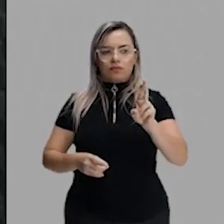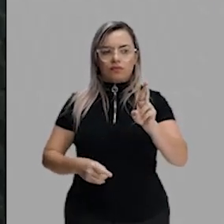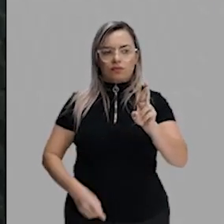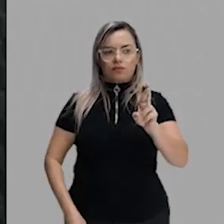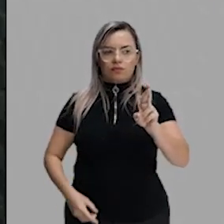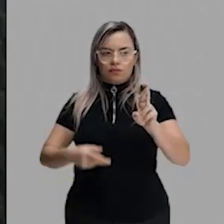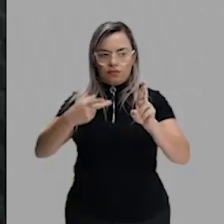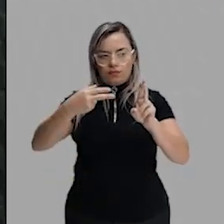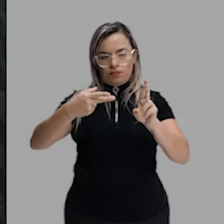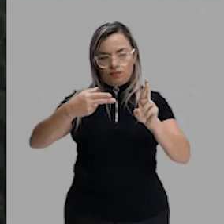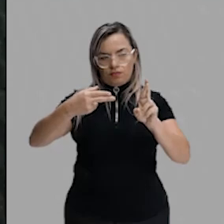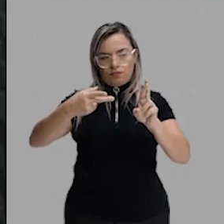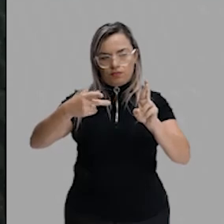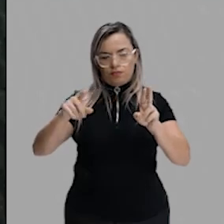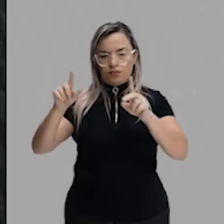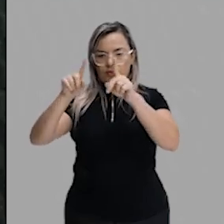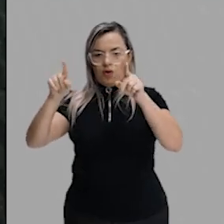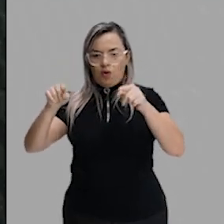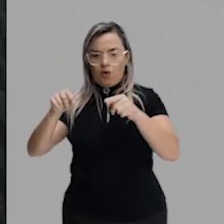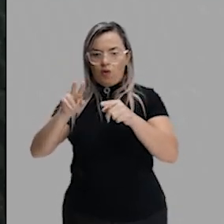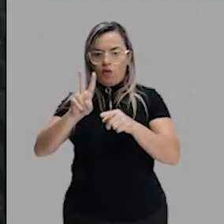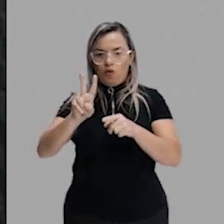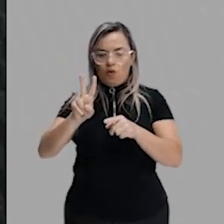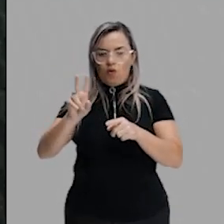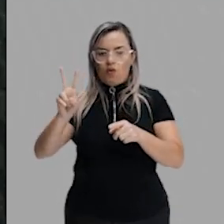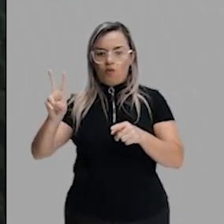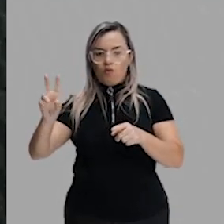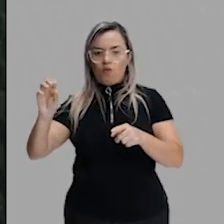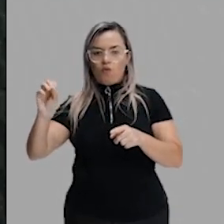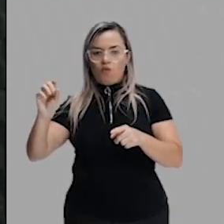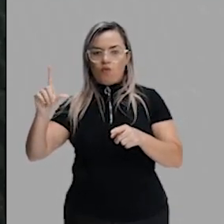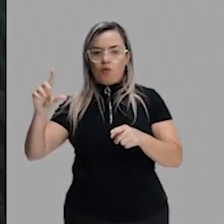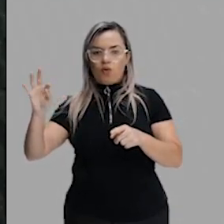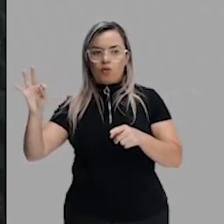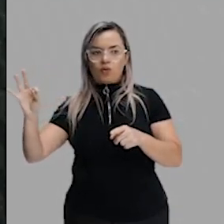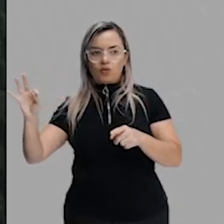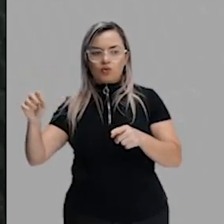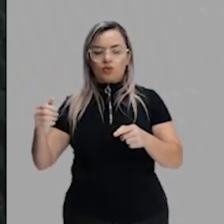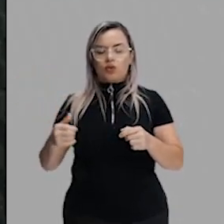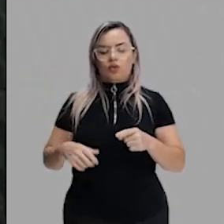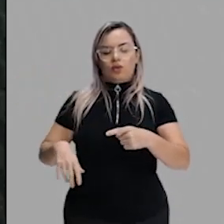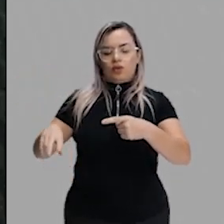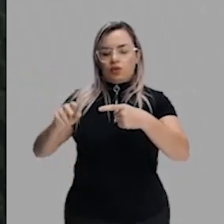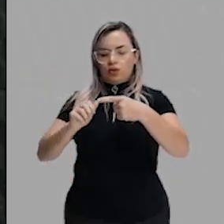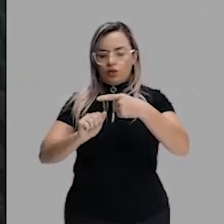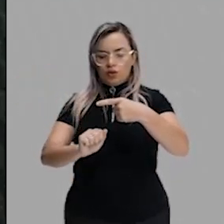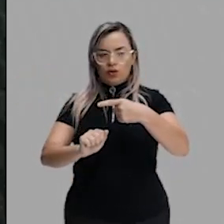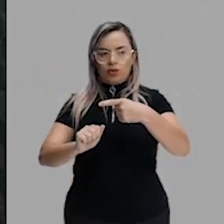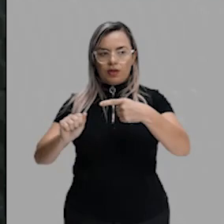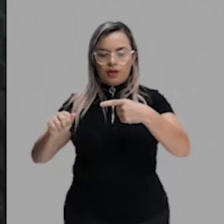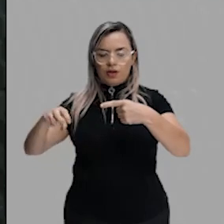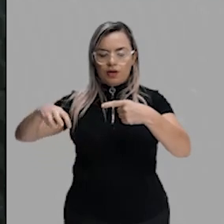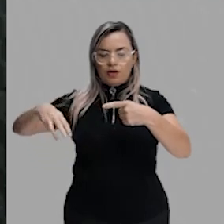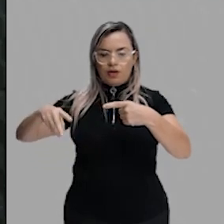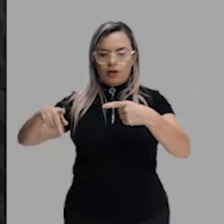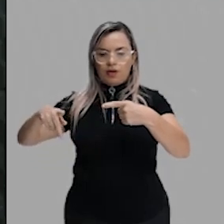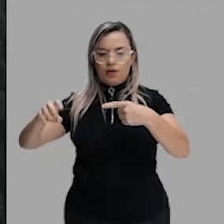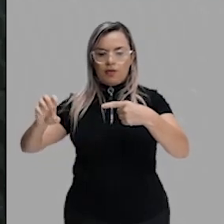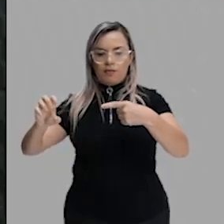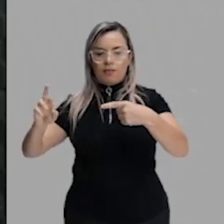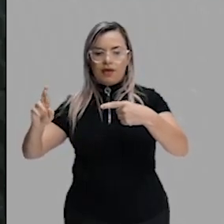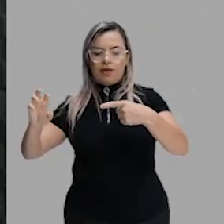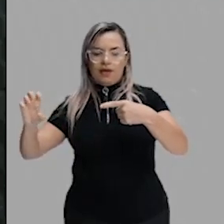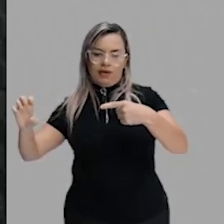vai ser volt por ampere, certo? Volt